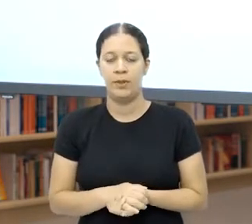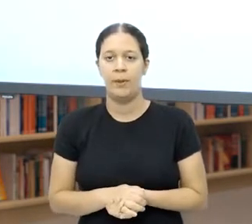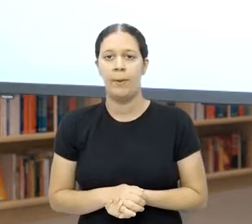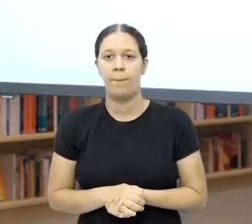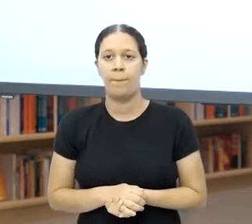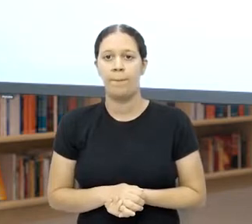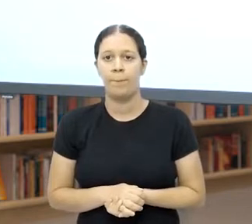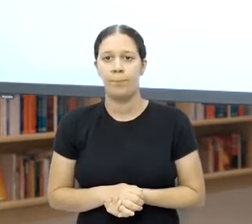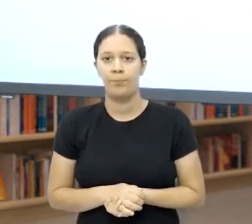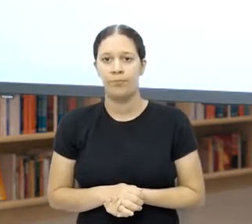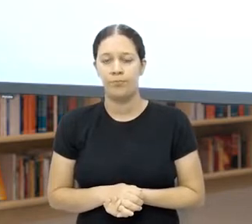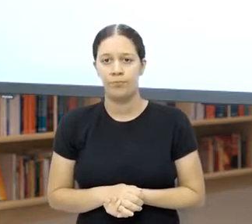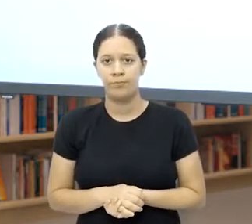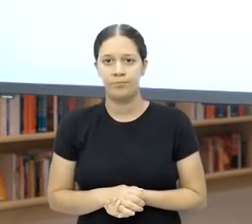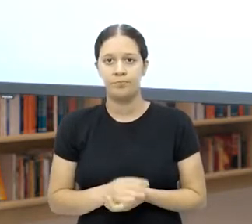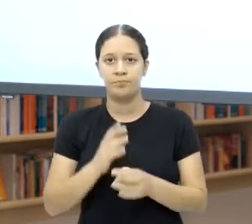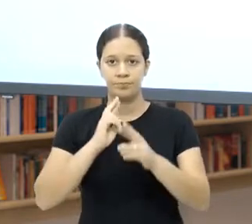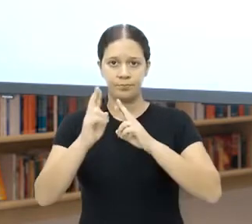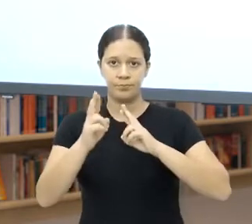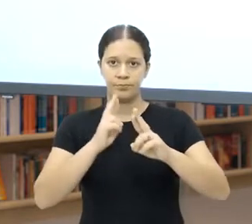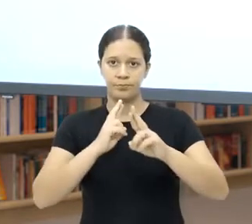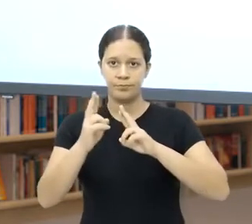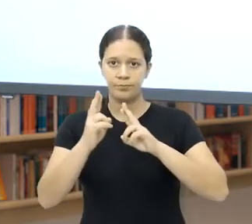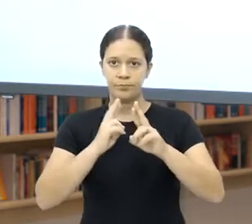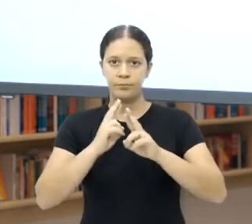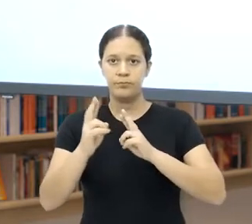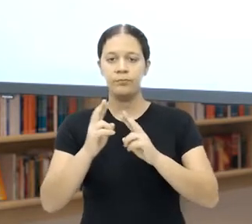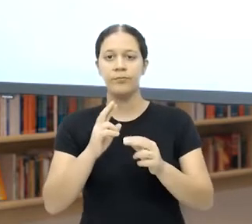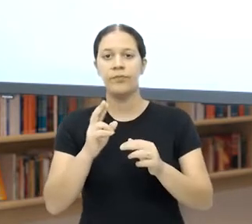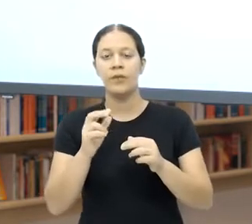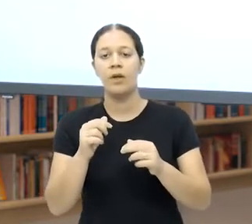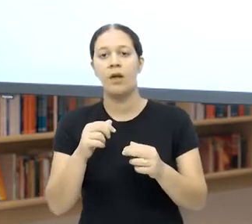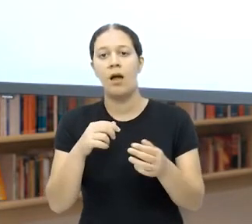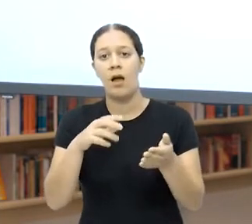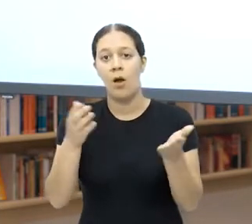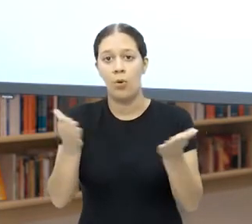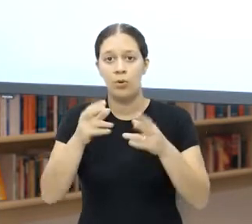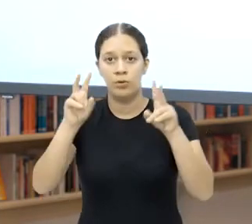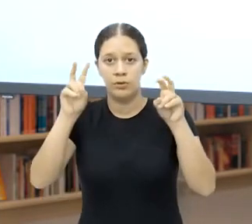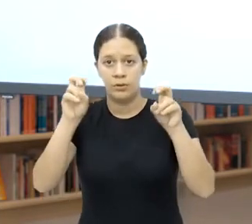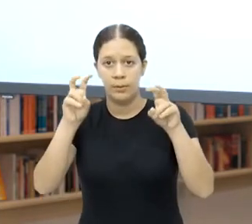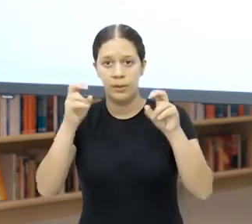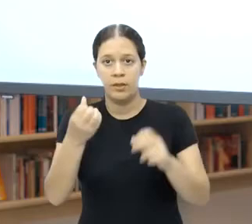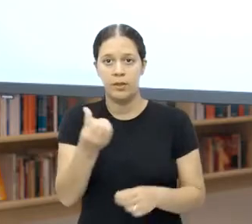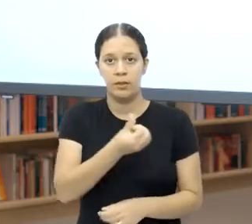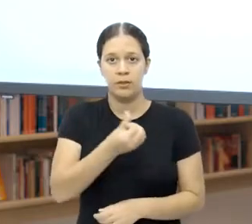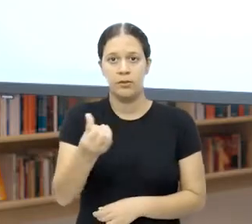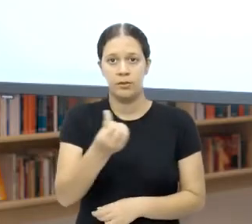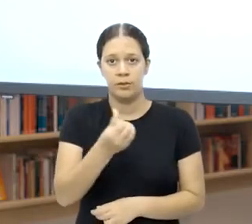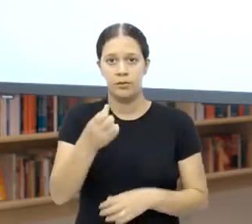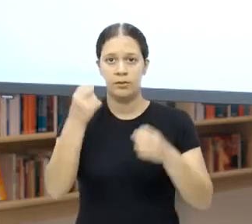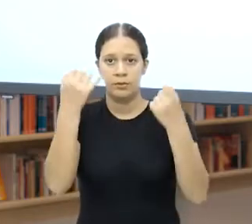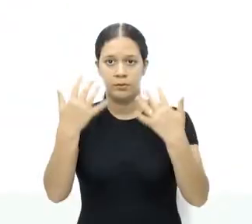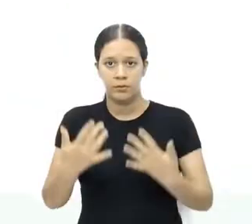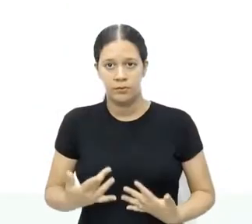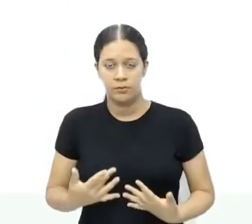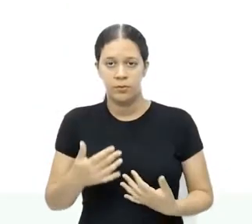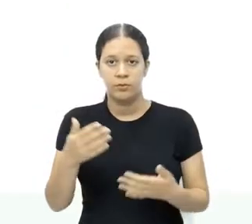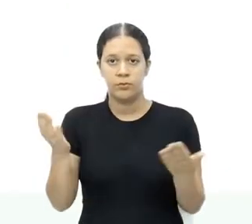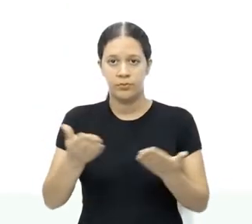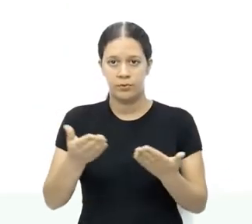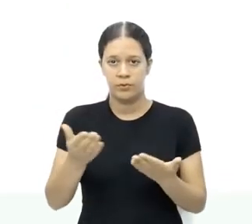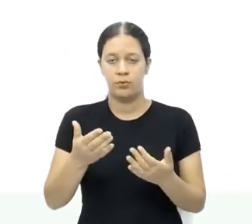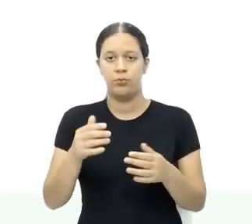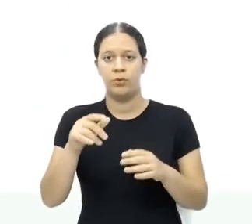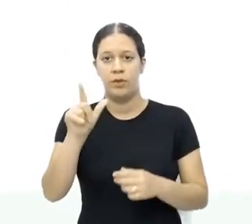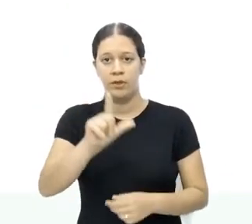continuando. Com relação a esse tema, a questão 6, ela está dizendo, está registrada em